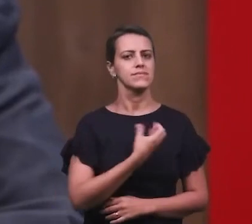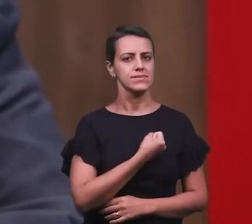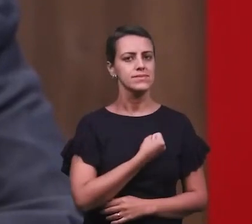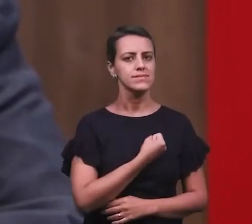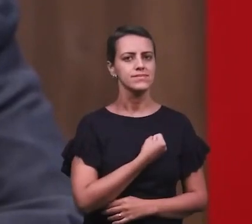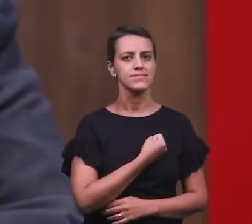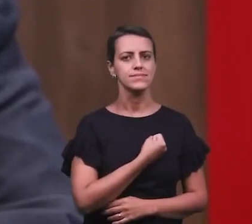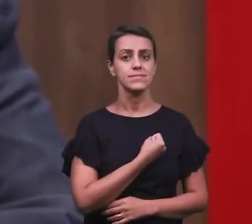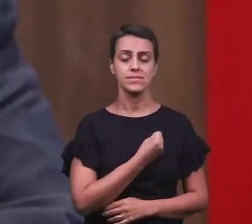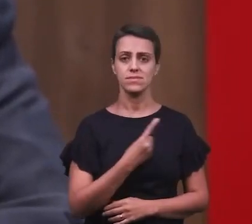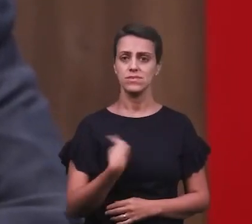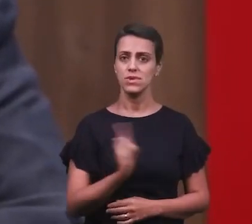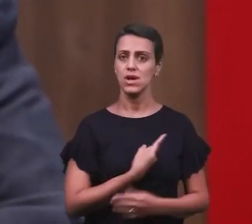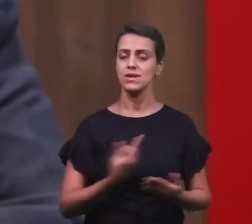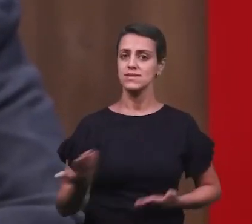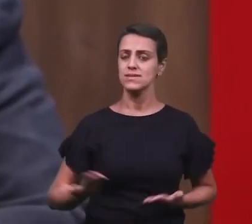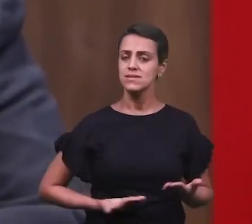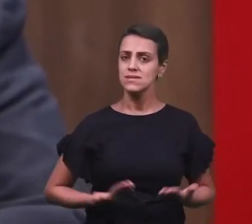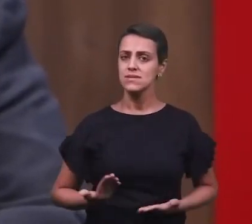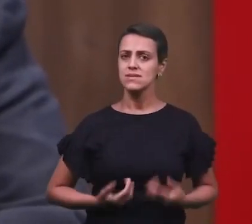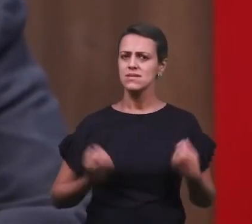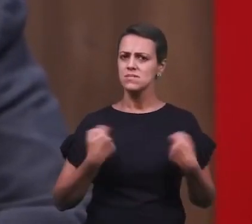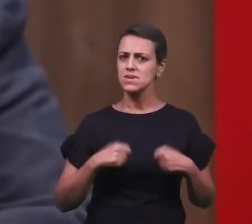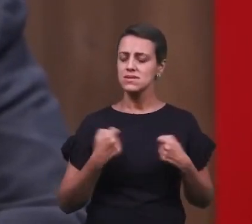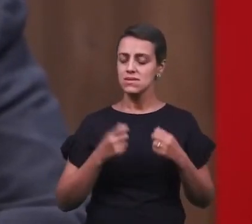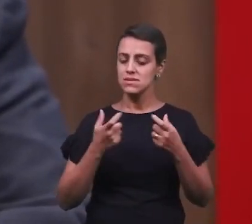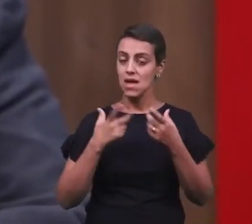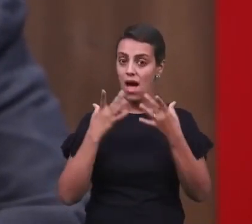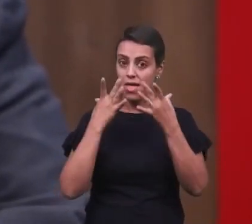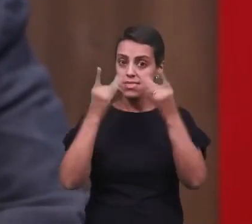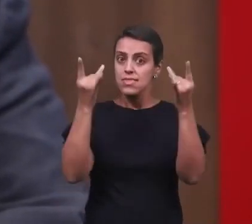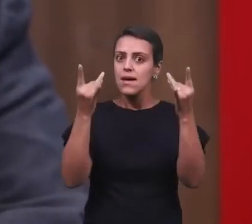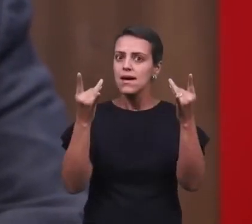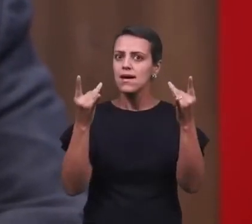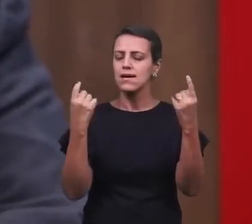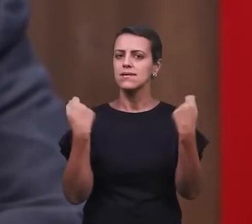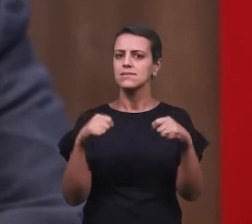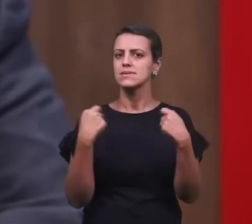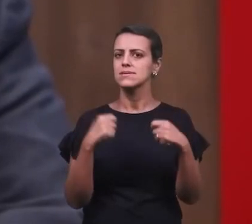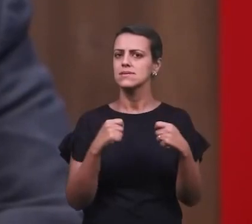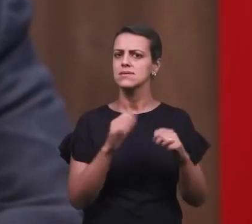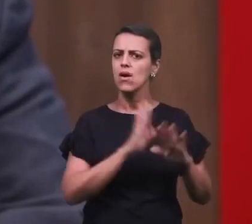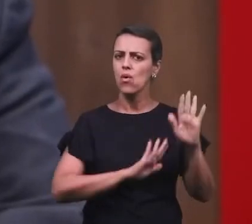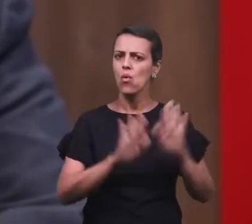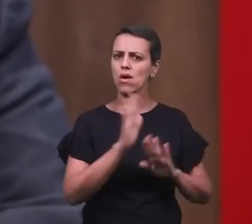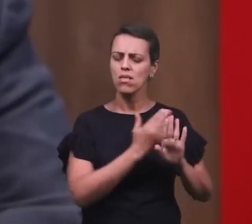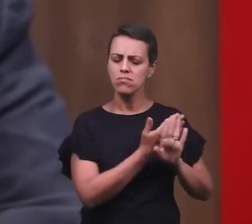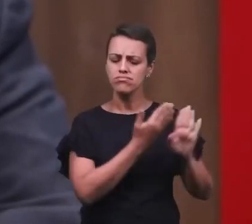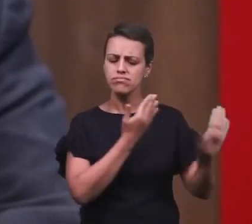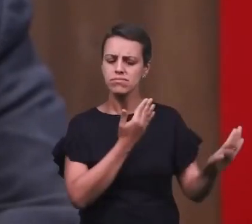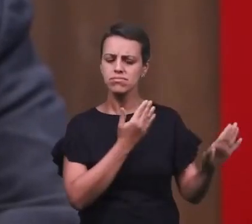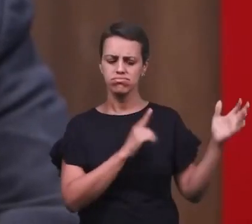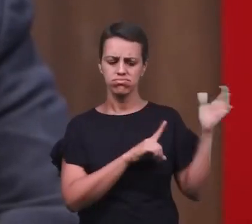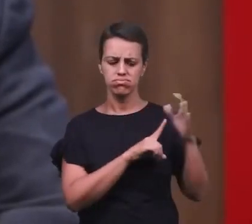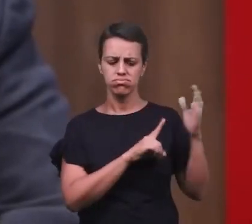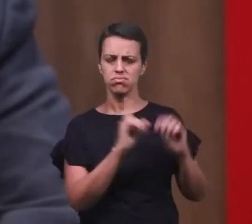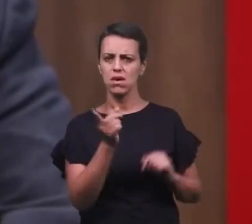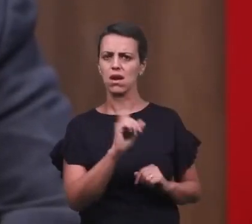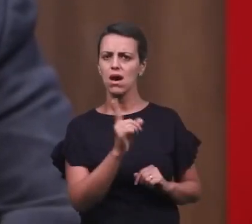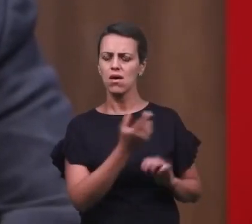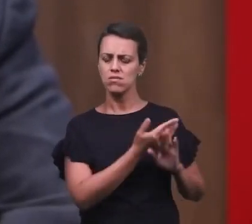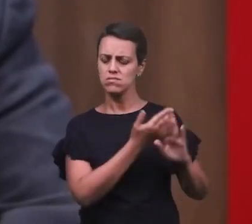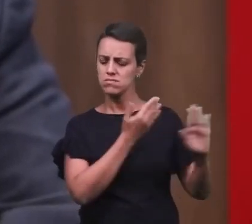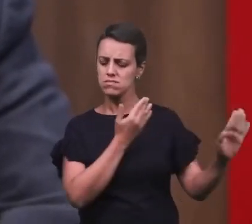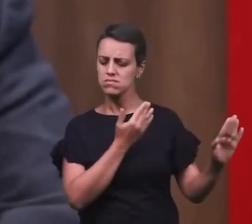nós precisamos estar sempre atentos para que nós não venhamos ser envolvidos por essa mentalidade. Muito pelo contrário, nós temos que ser envolvidos